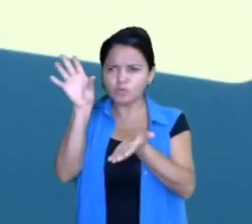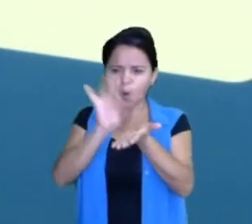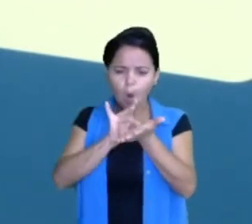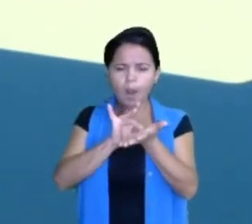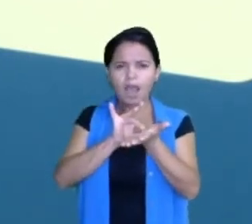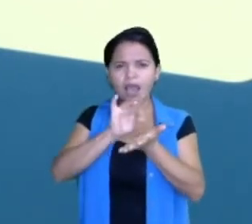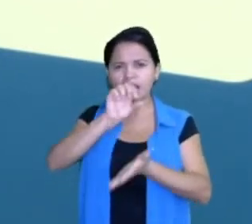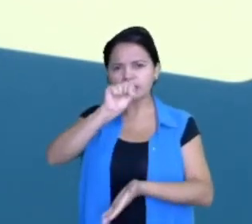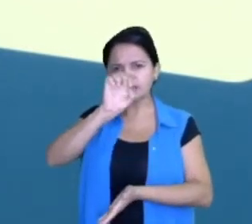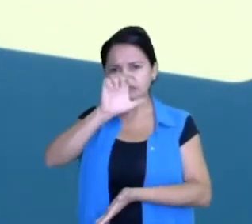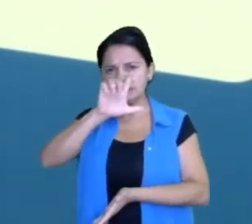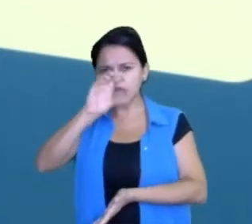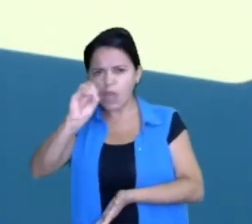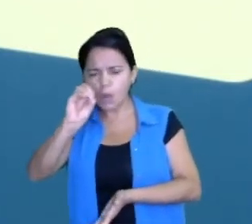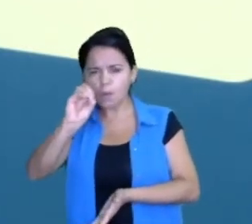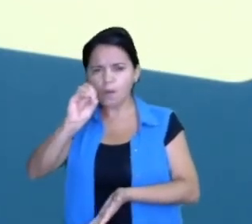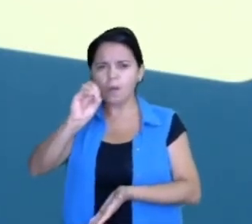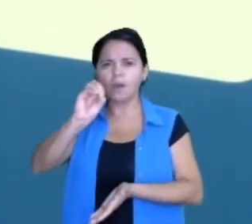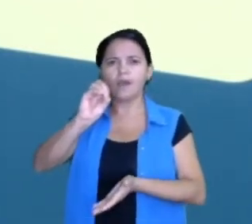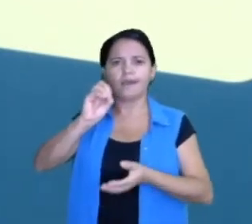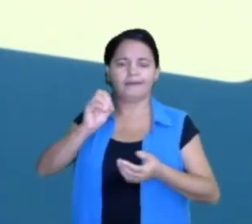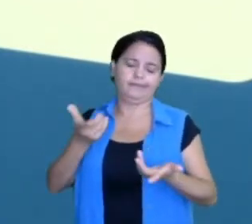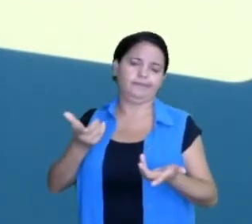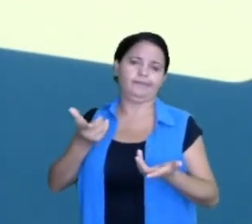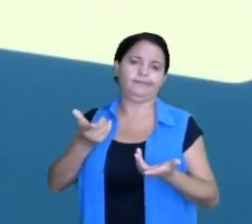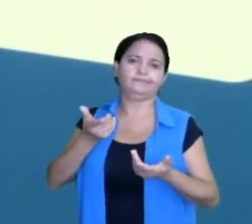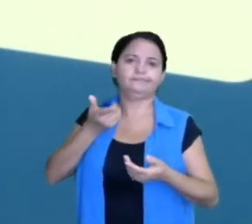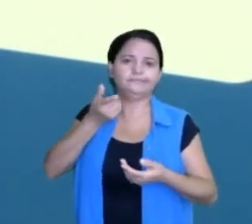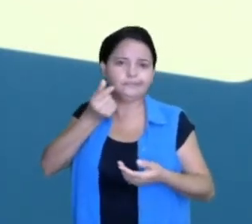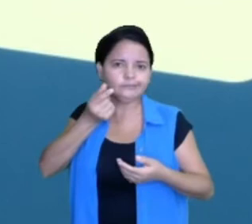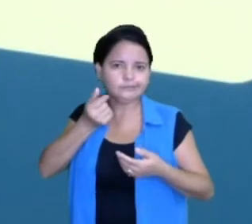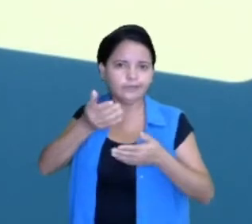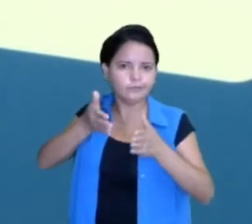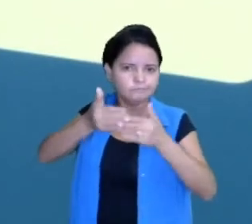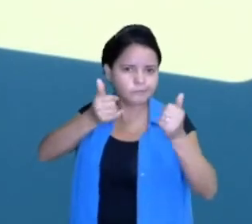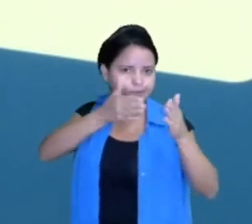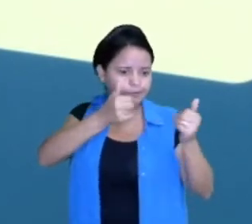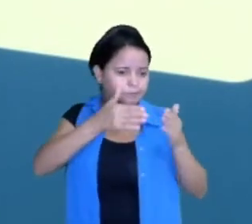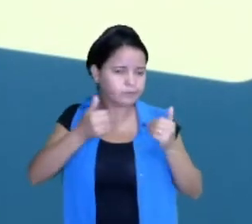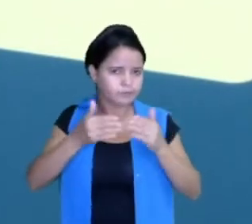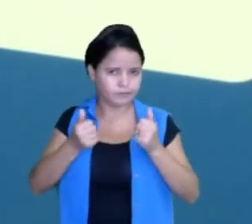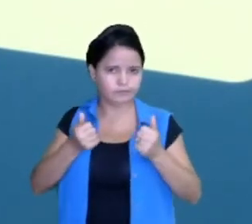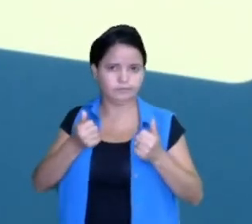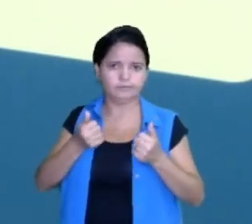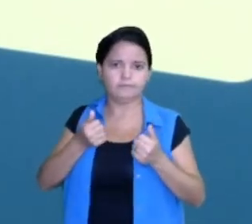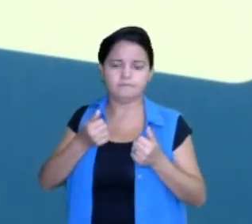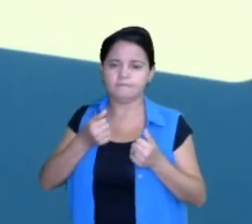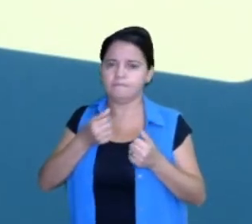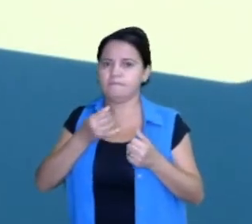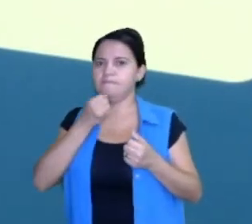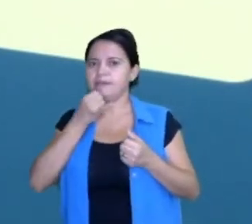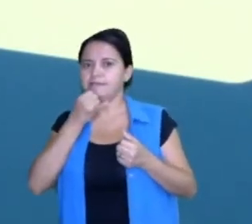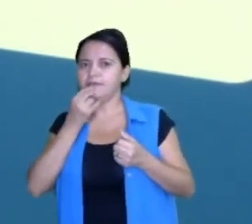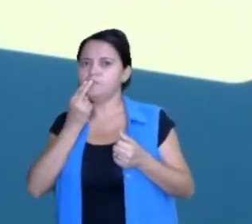Obviamente, seria arrecadado recursos aí, entendeu? Sabe quando vai mandar uma carta? Pessoal, vai lá nos Correios, tem um